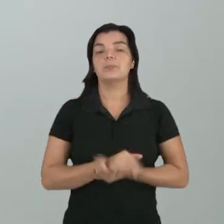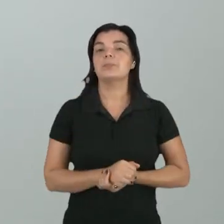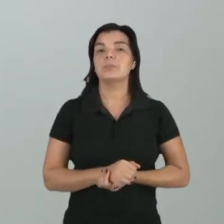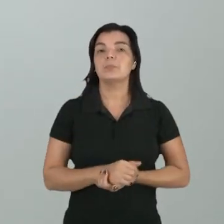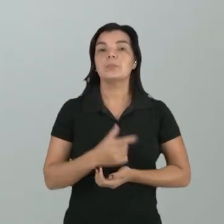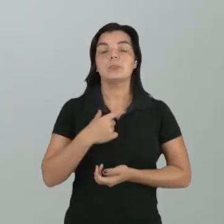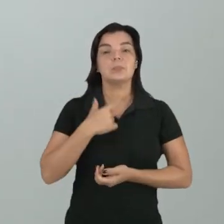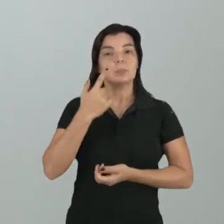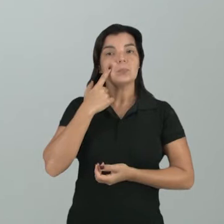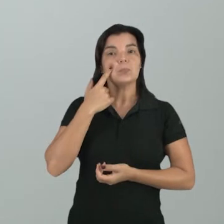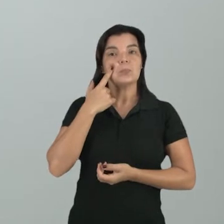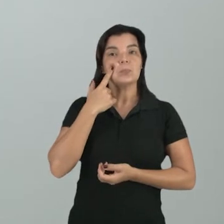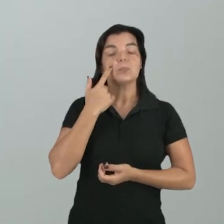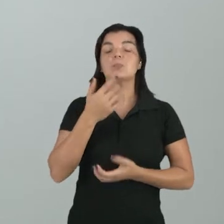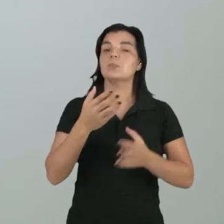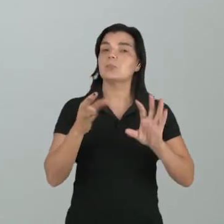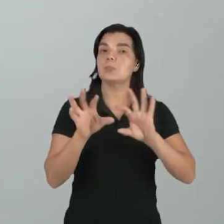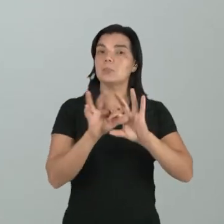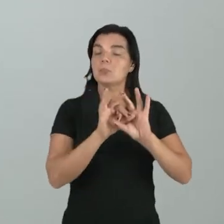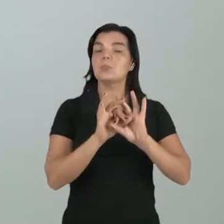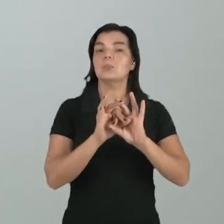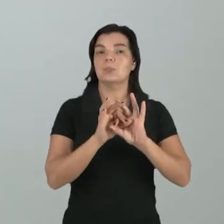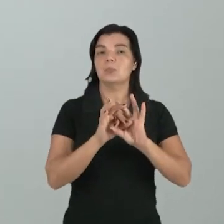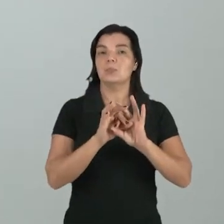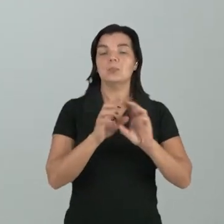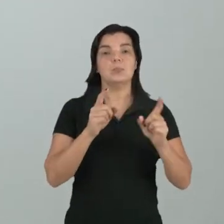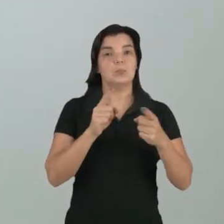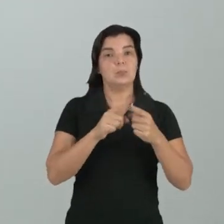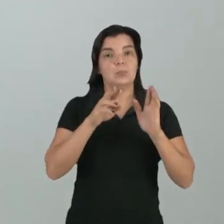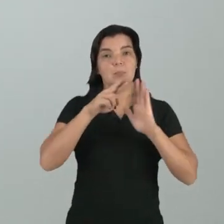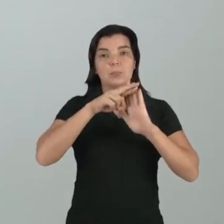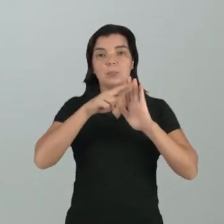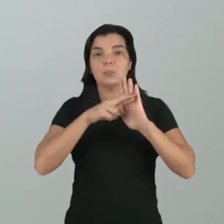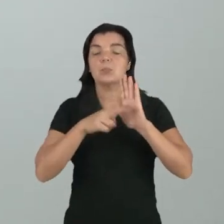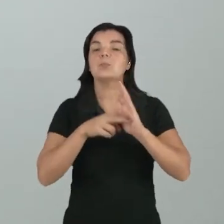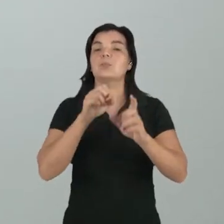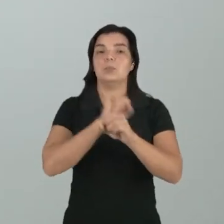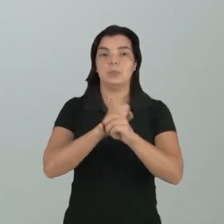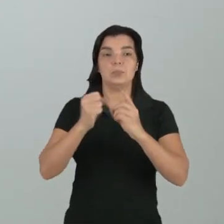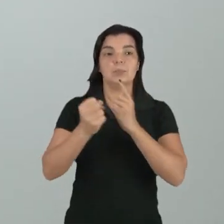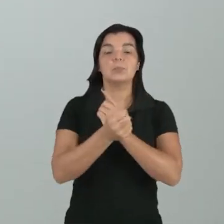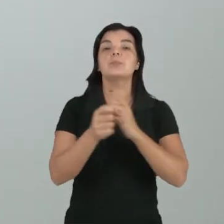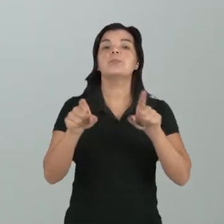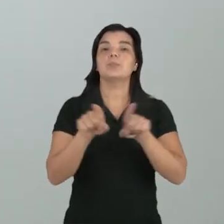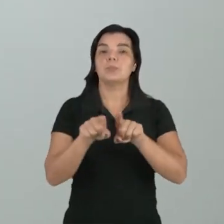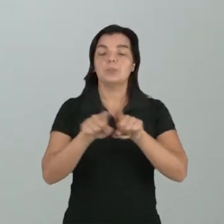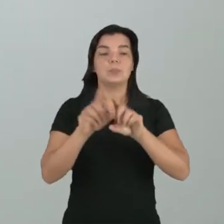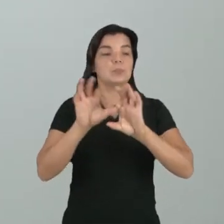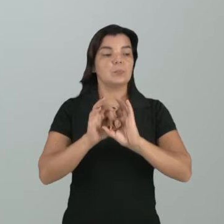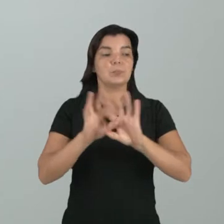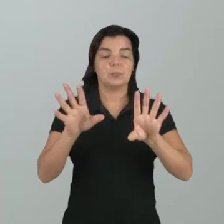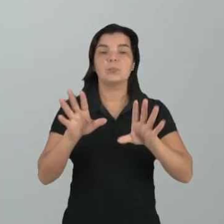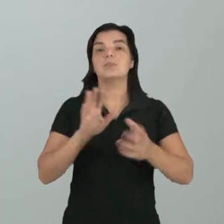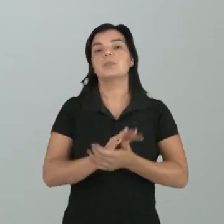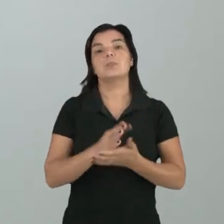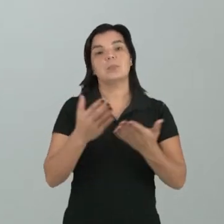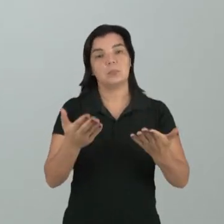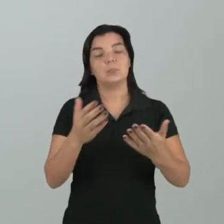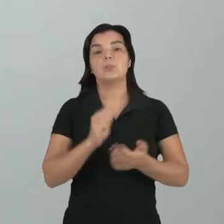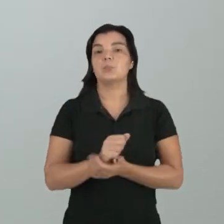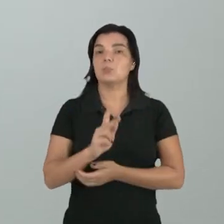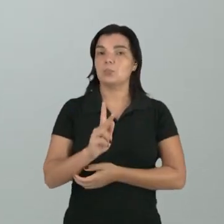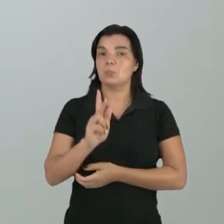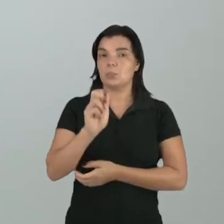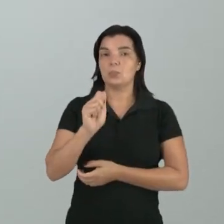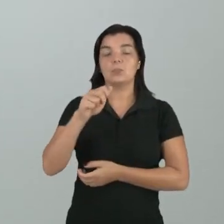Então, você vê que ele concilia a seguir as regras da sociedade e, ao mesmo tempo, ser livre. Então, o nosso